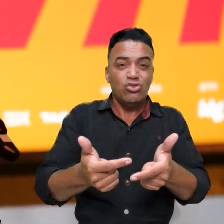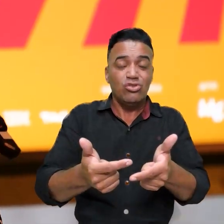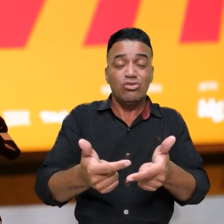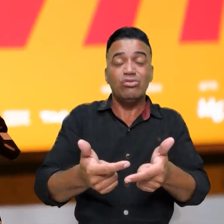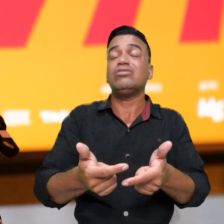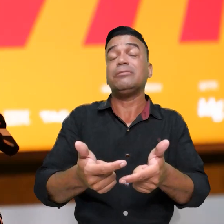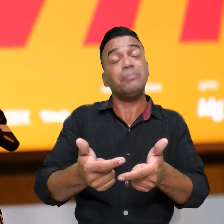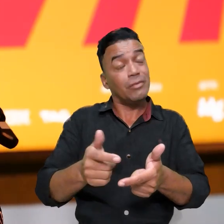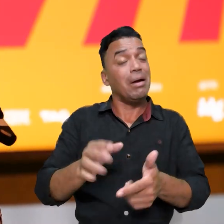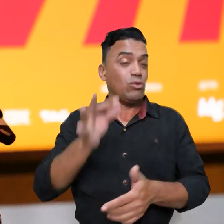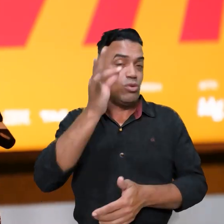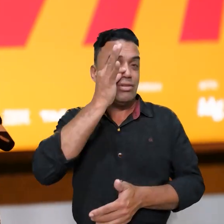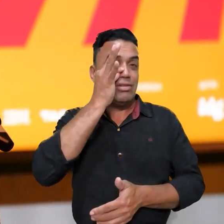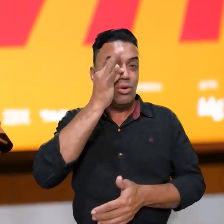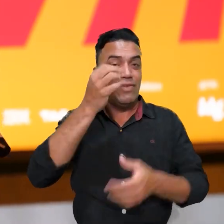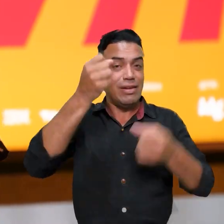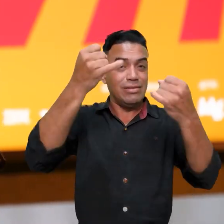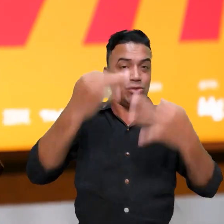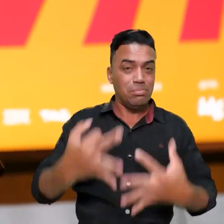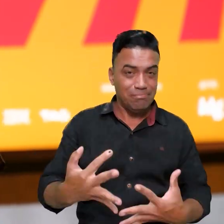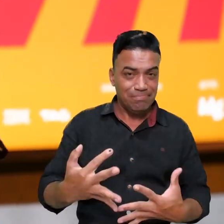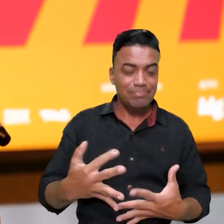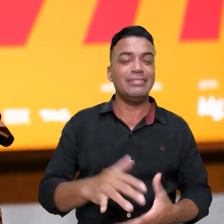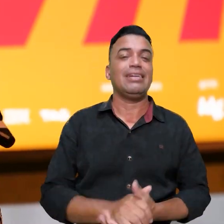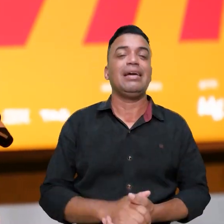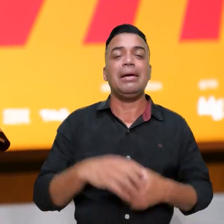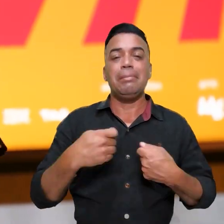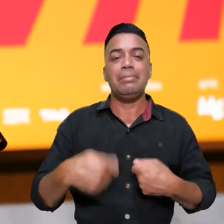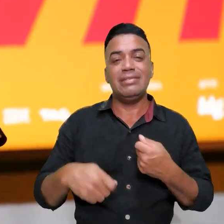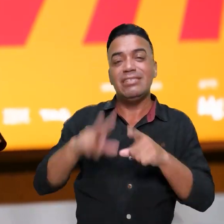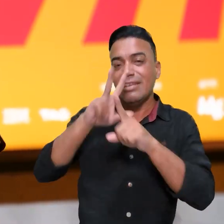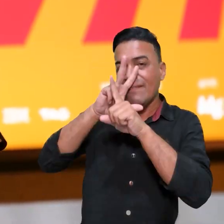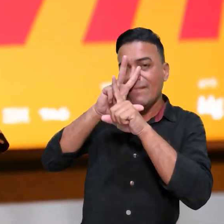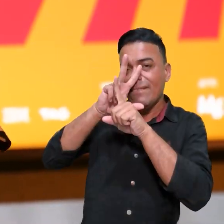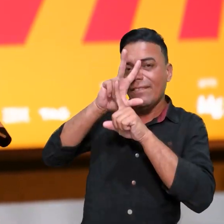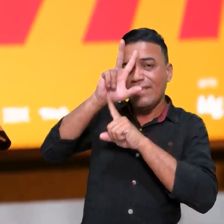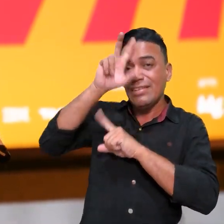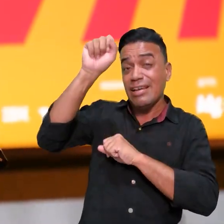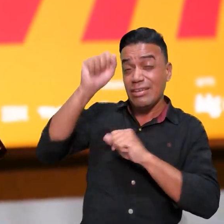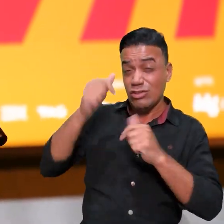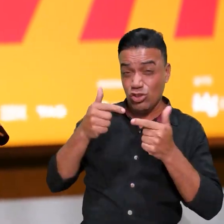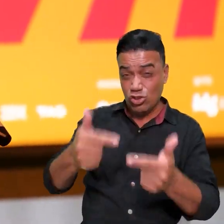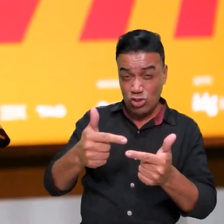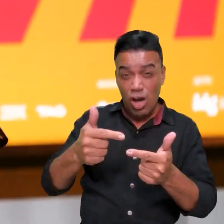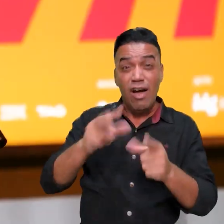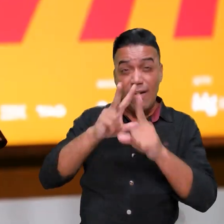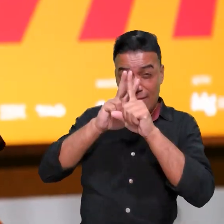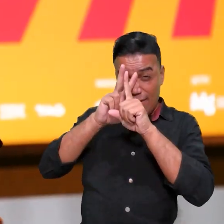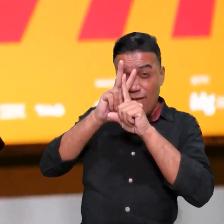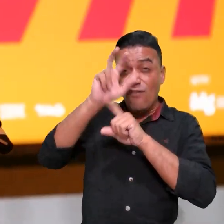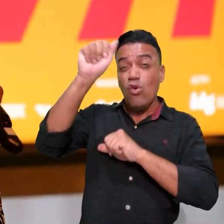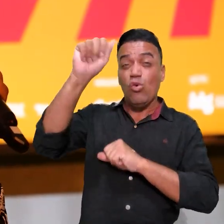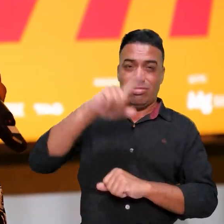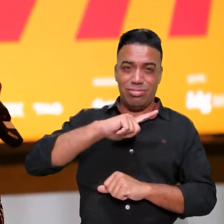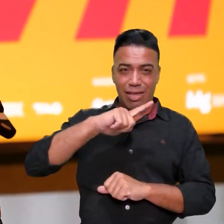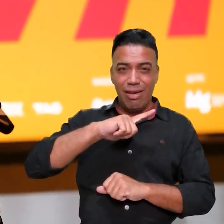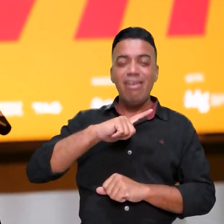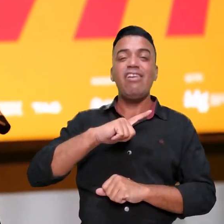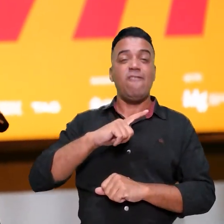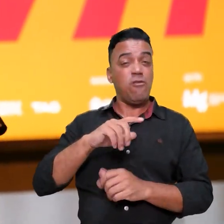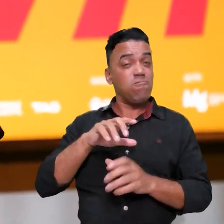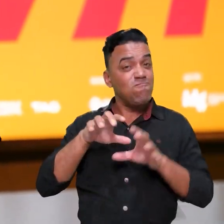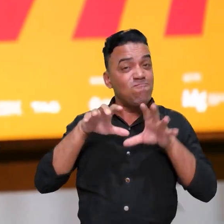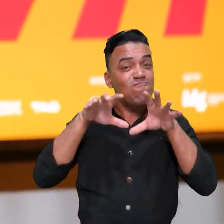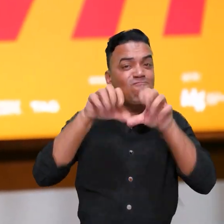como ela diz, precisa vencer. Quando eu tiver essa chance, eu vou ter. Eu vou pegar a unha